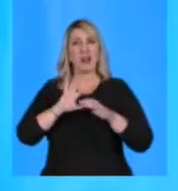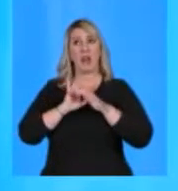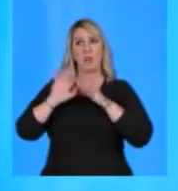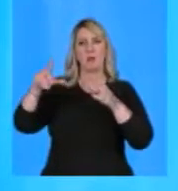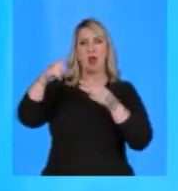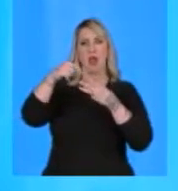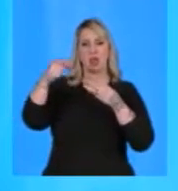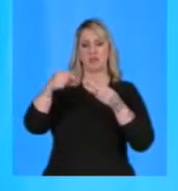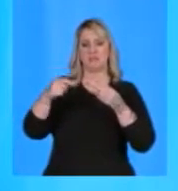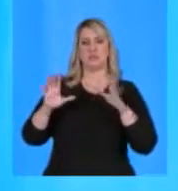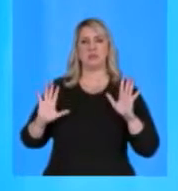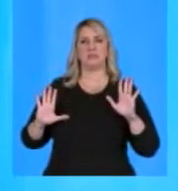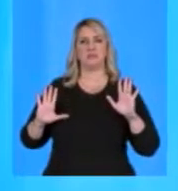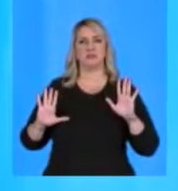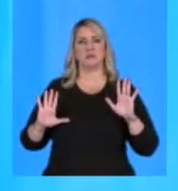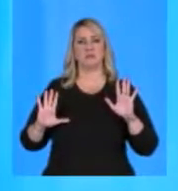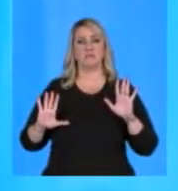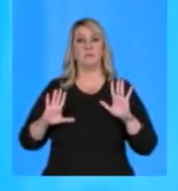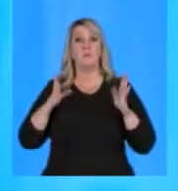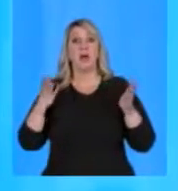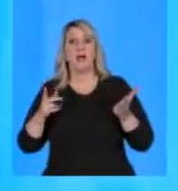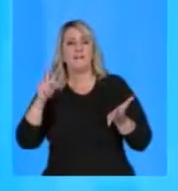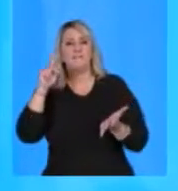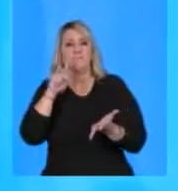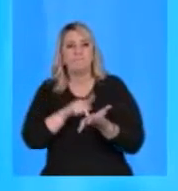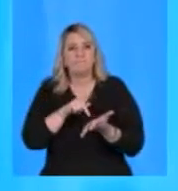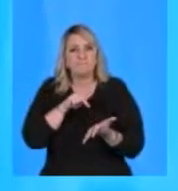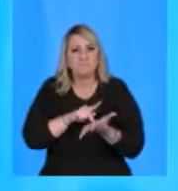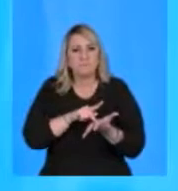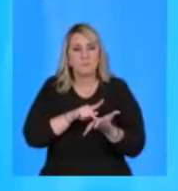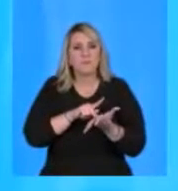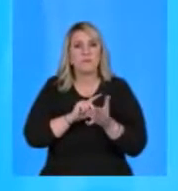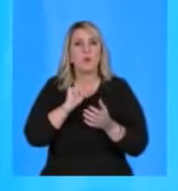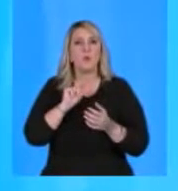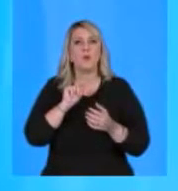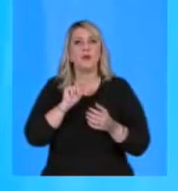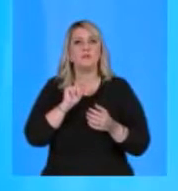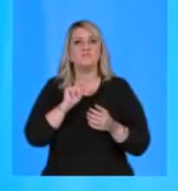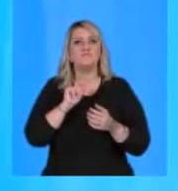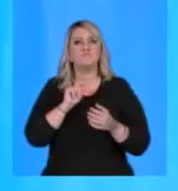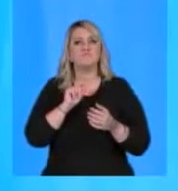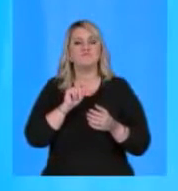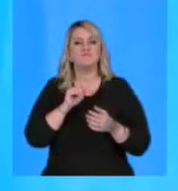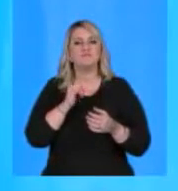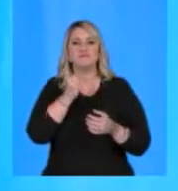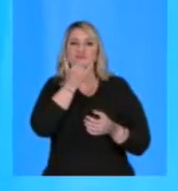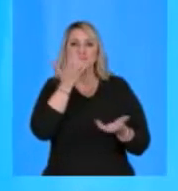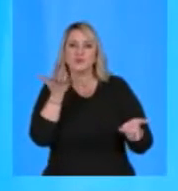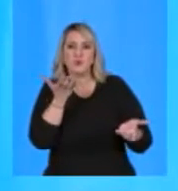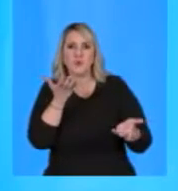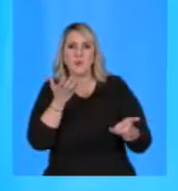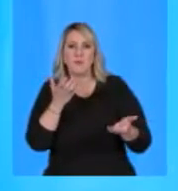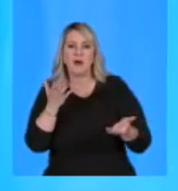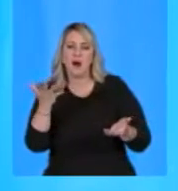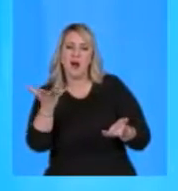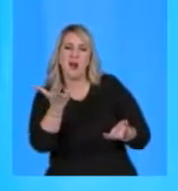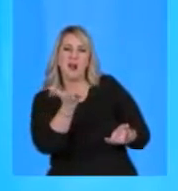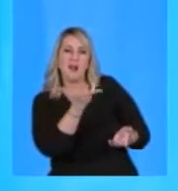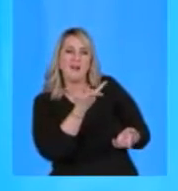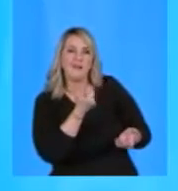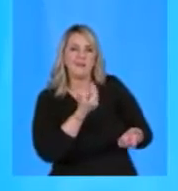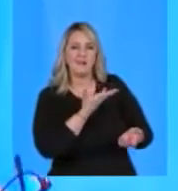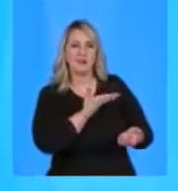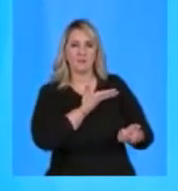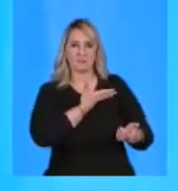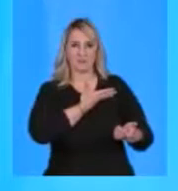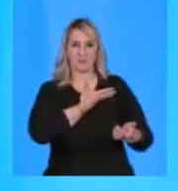e na realidade pela qual é um artifício para dar privilégio aos amigos os colegas